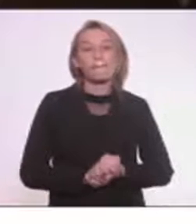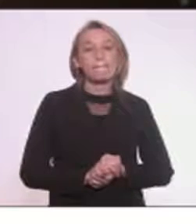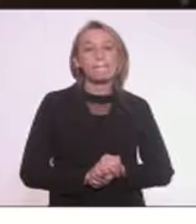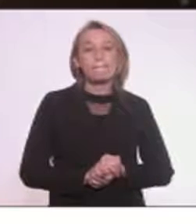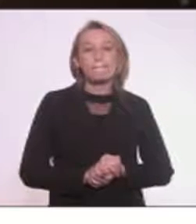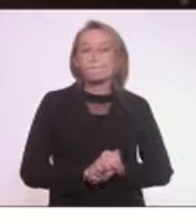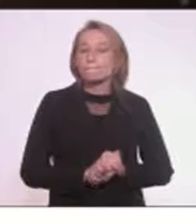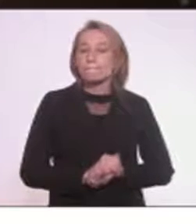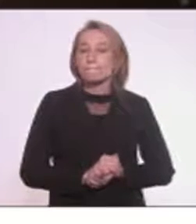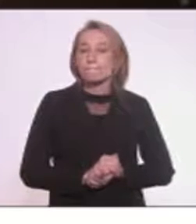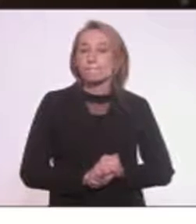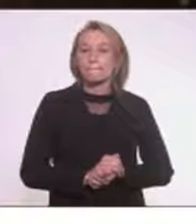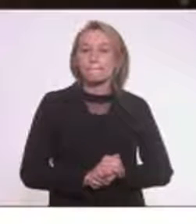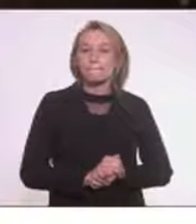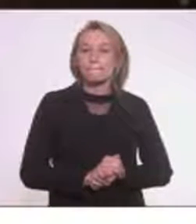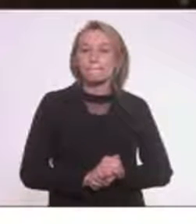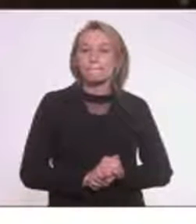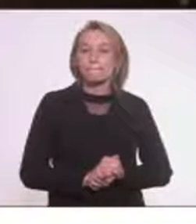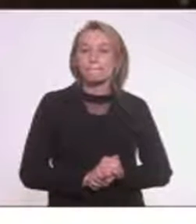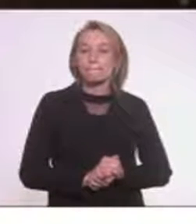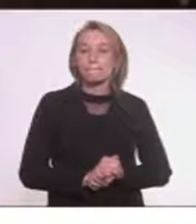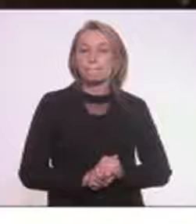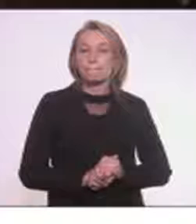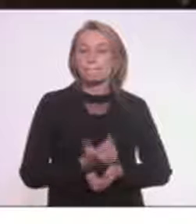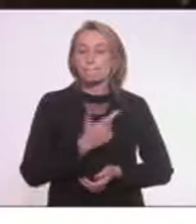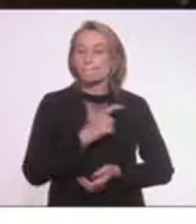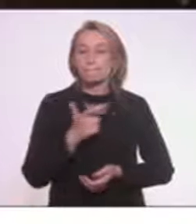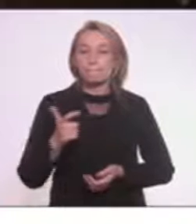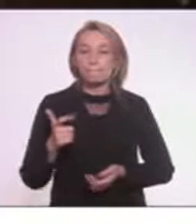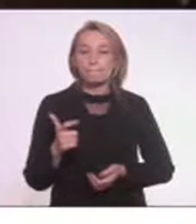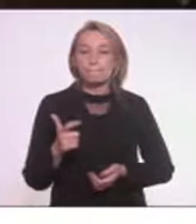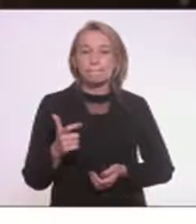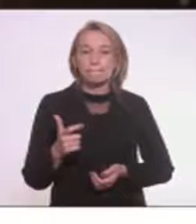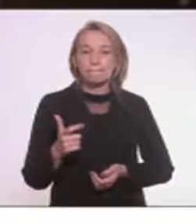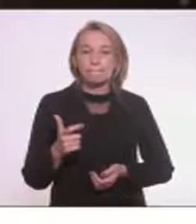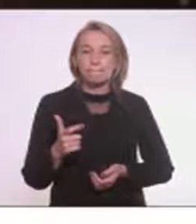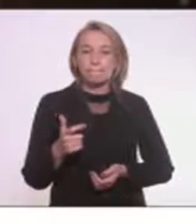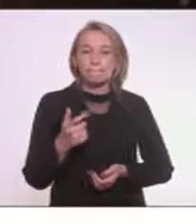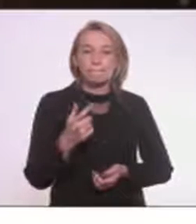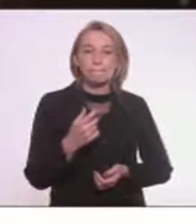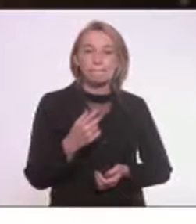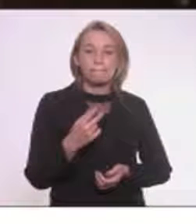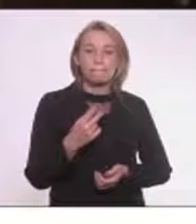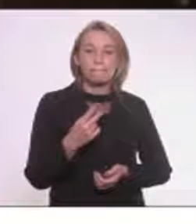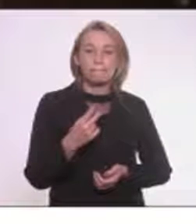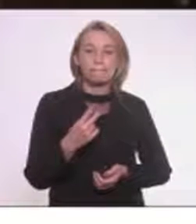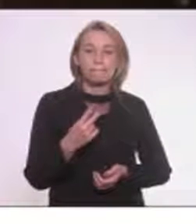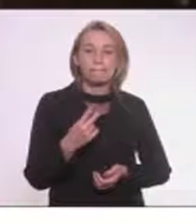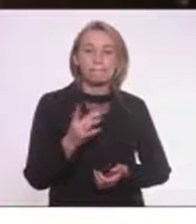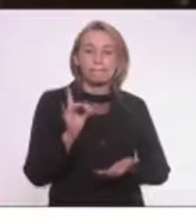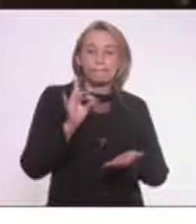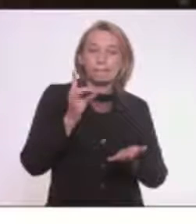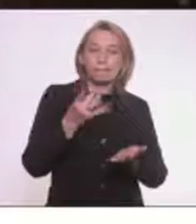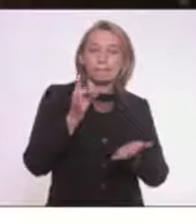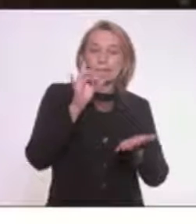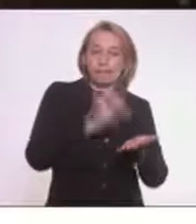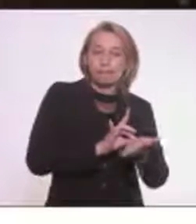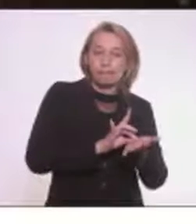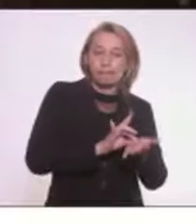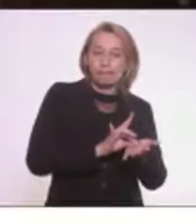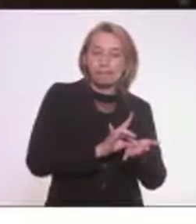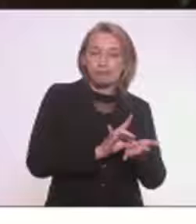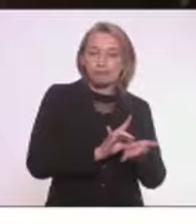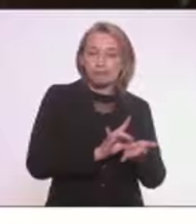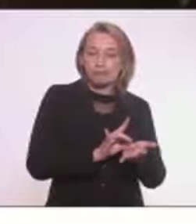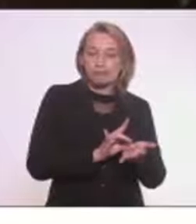não terá, na sua forma final, a versão que está sendo votada e que nenhum de nós,